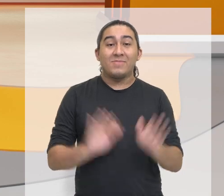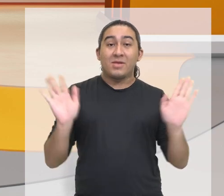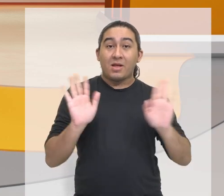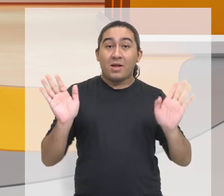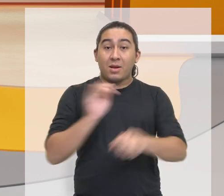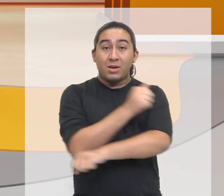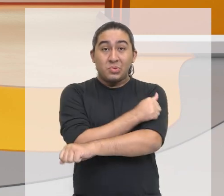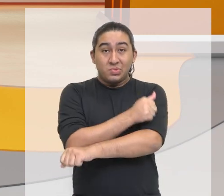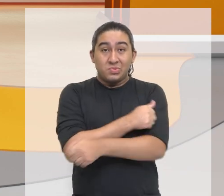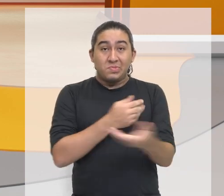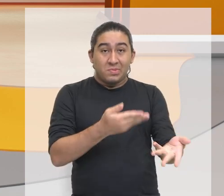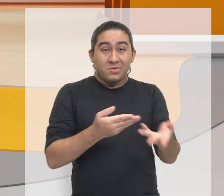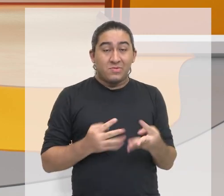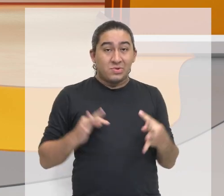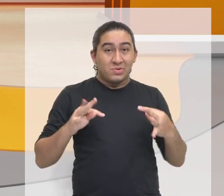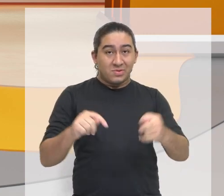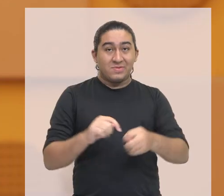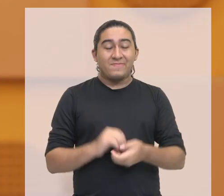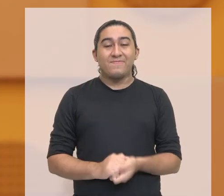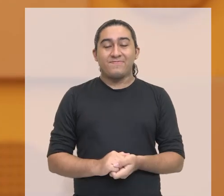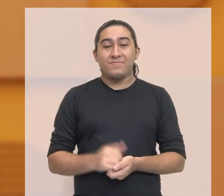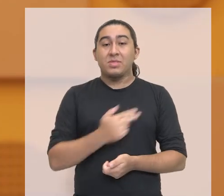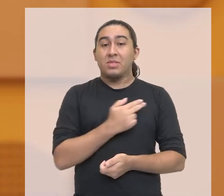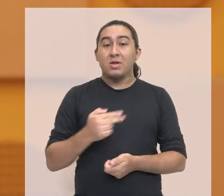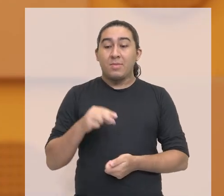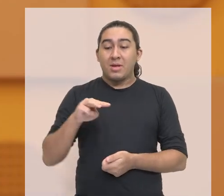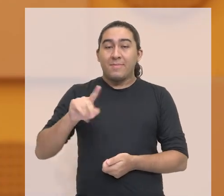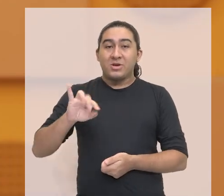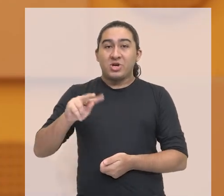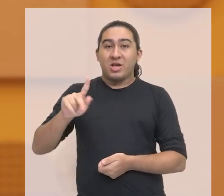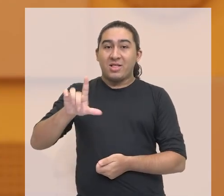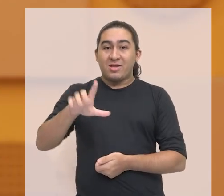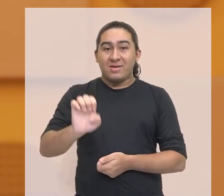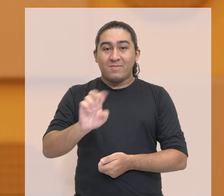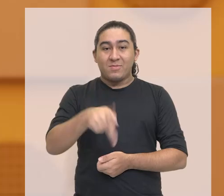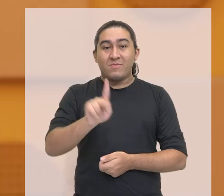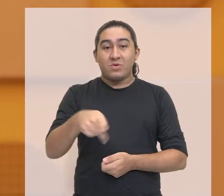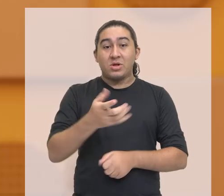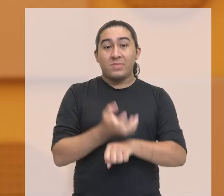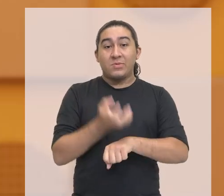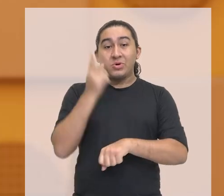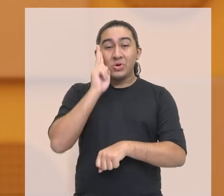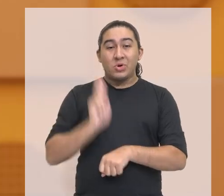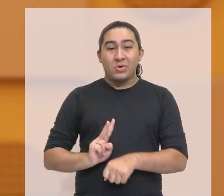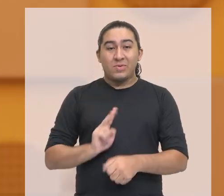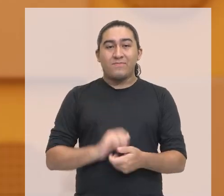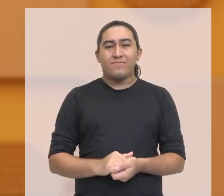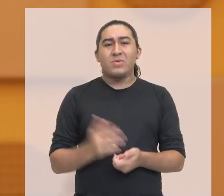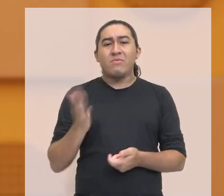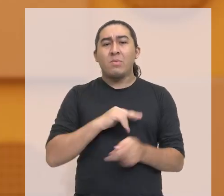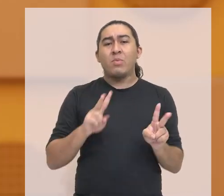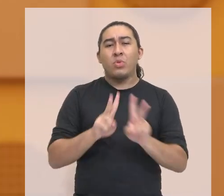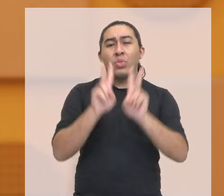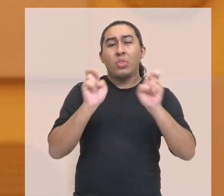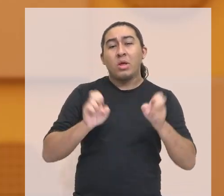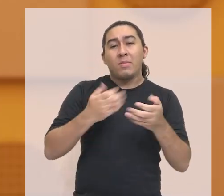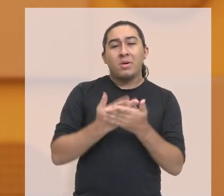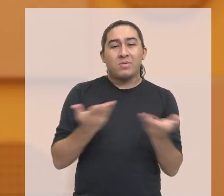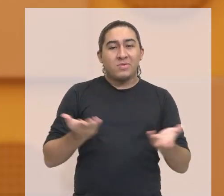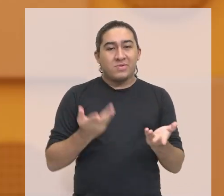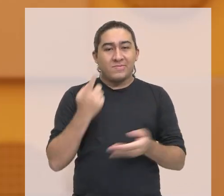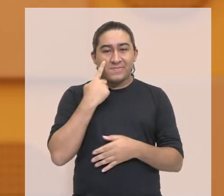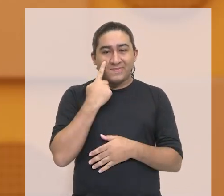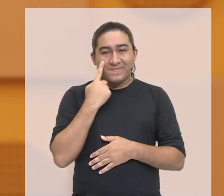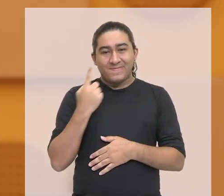Olá, queridos alunos, sejam bem-vindos. Eu sou a professora Michele Santos, professora de História, e vamos observar o objeto